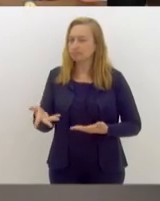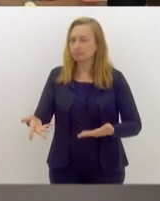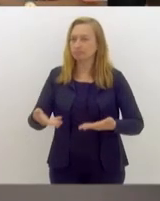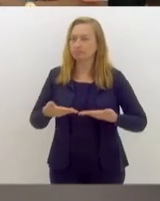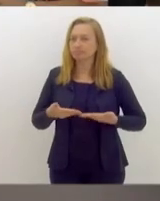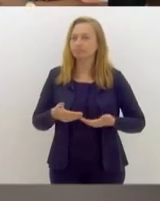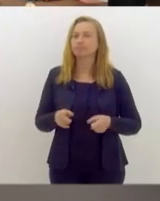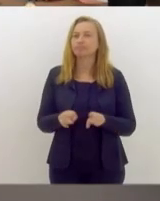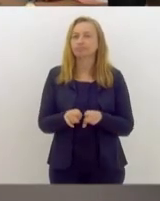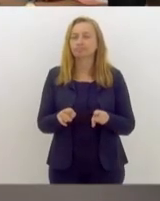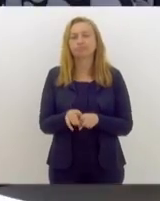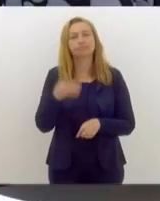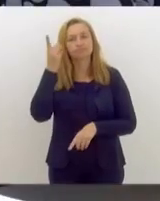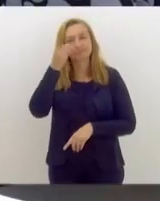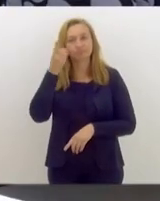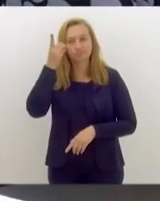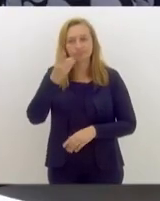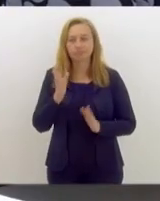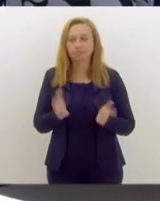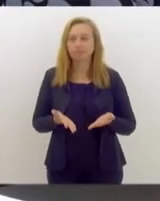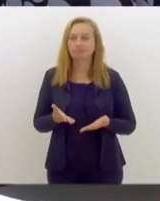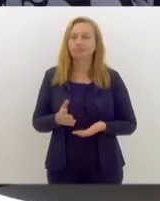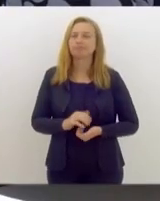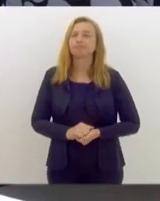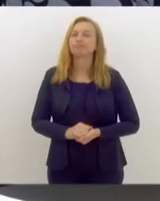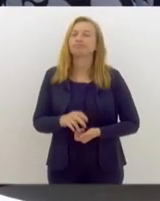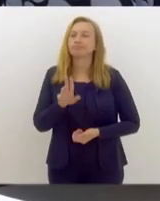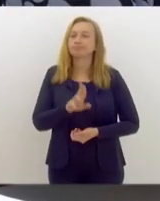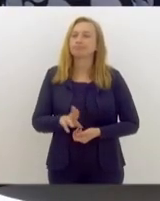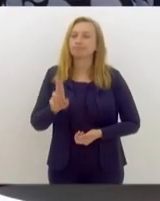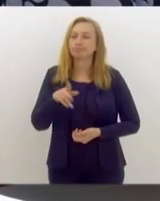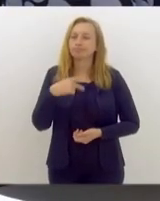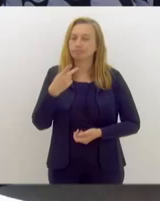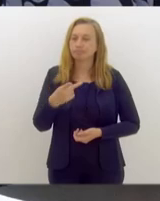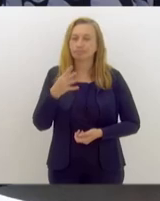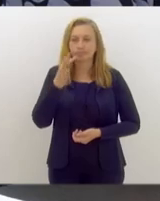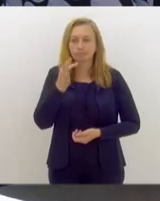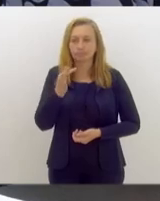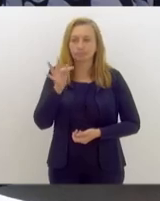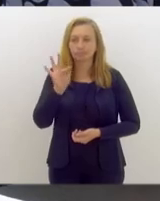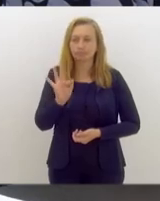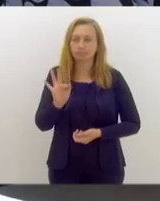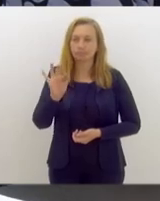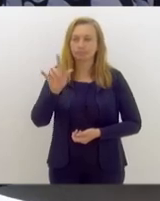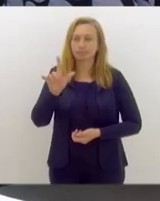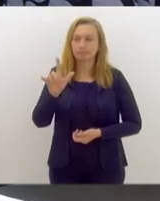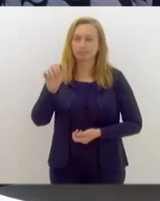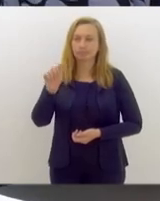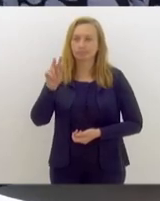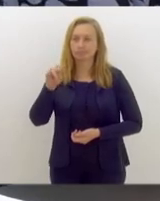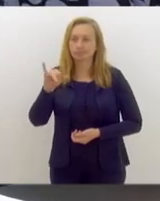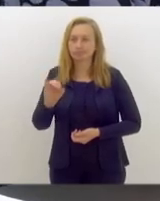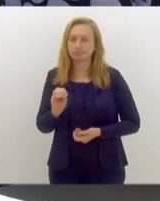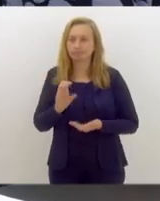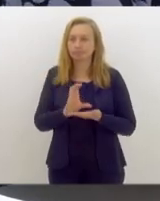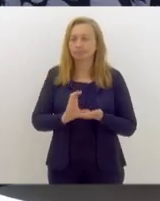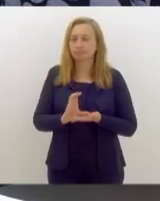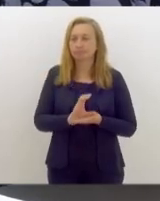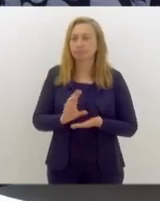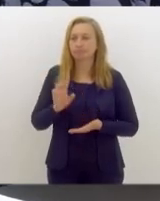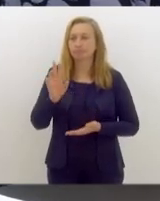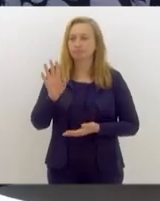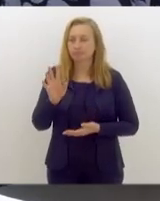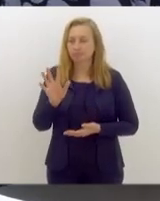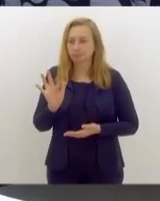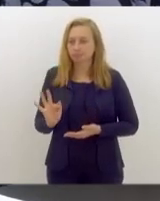falas dos parlamentares. Então, agora eu vou chamar, para fazer uso da palavra, o Flávio, que é conselheiro do Fundeb, e, na sequência,